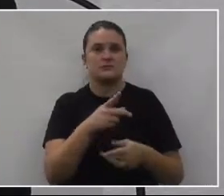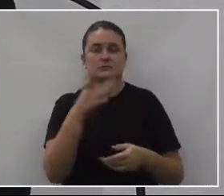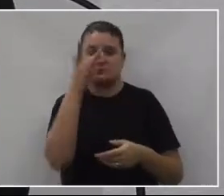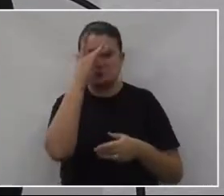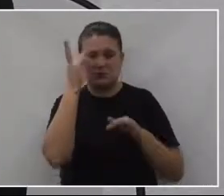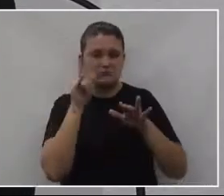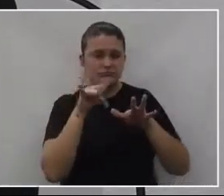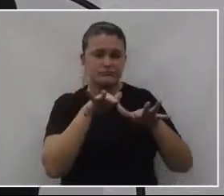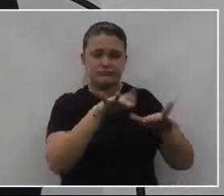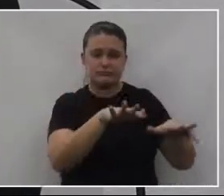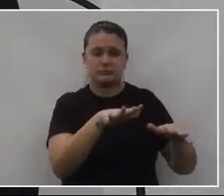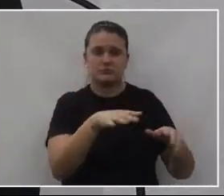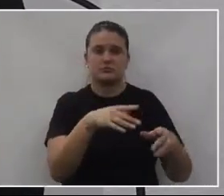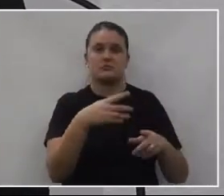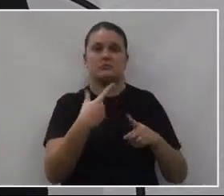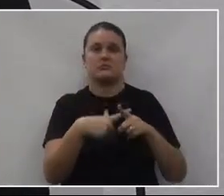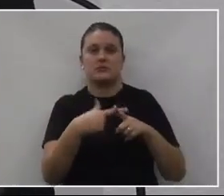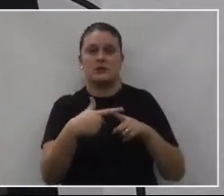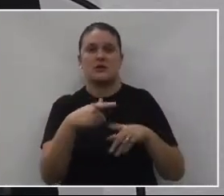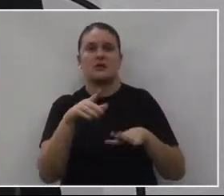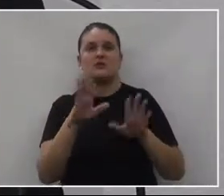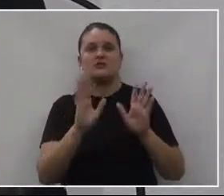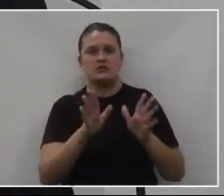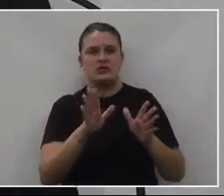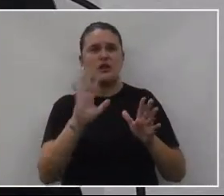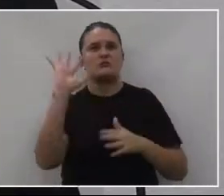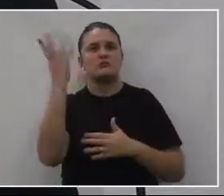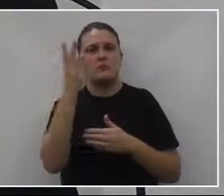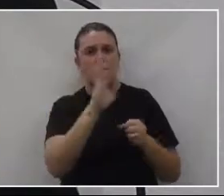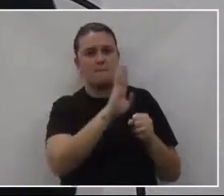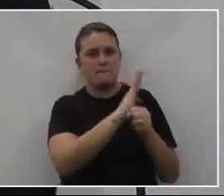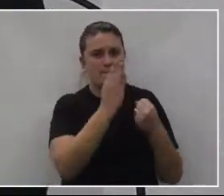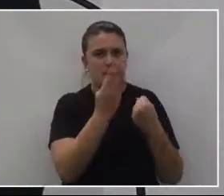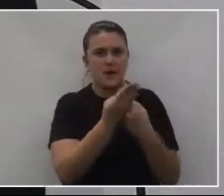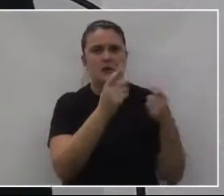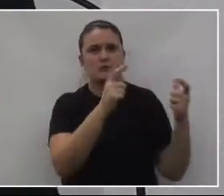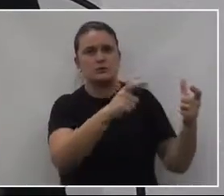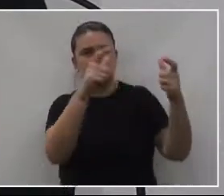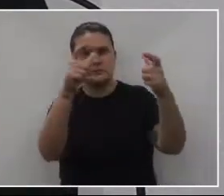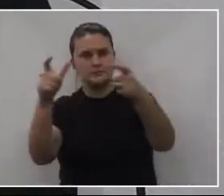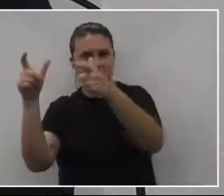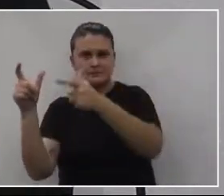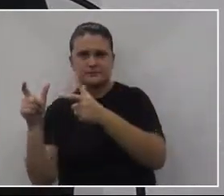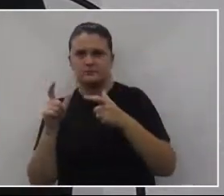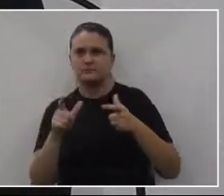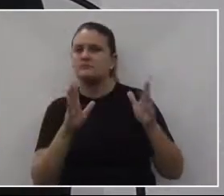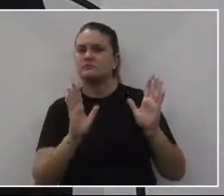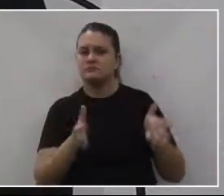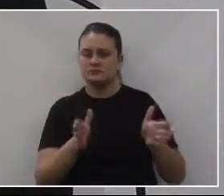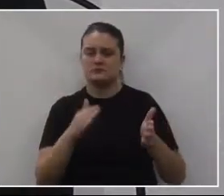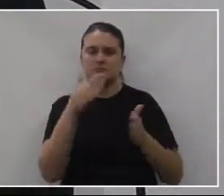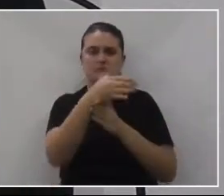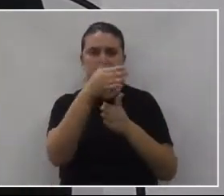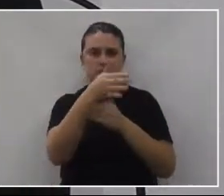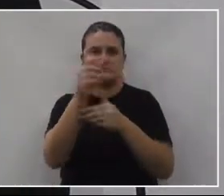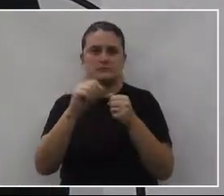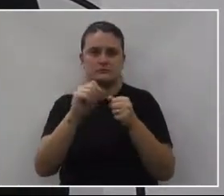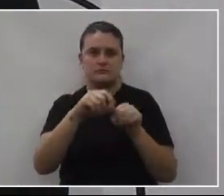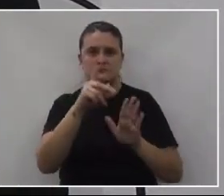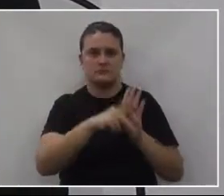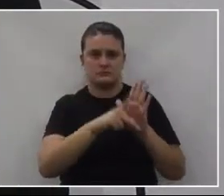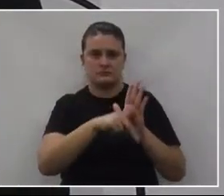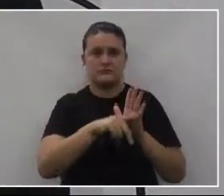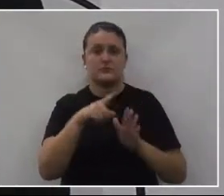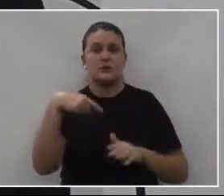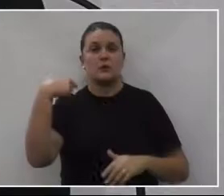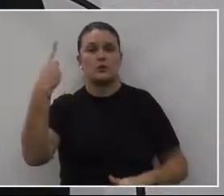vamos repetir, ali em São Cristóvão algumas vezes também, no Pedro Esteu Machuque, ali já para um outro lado da cidade também. Vamos, na semana que vem,